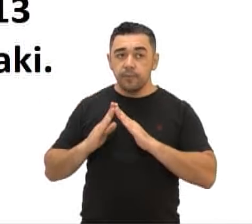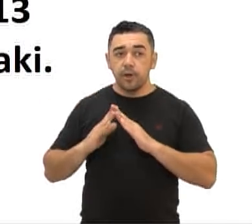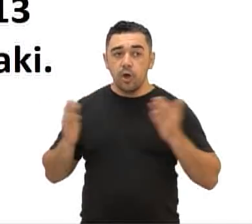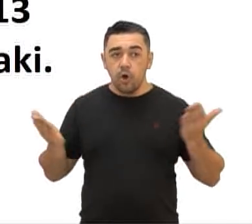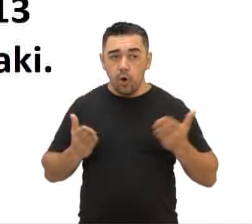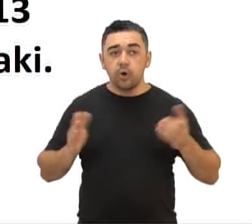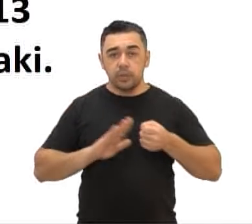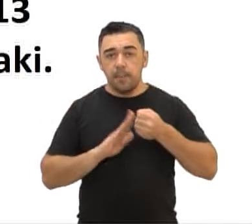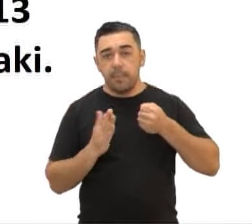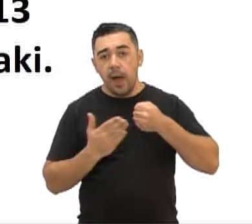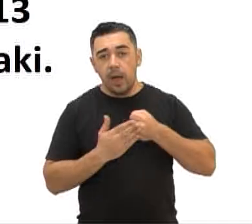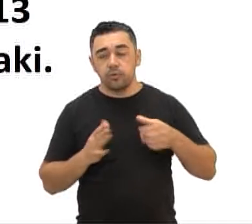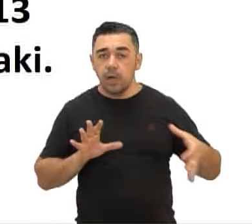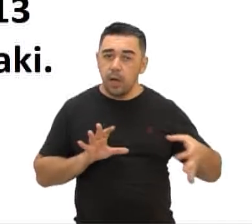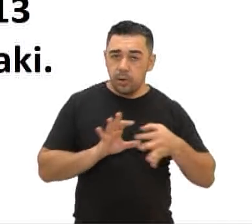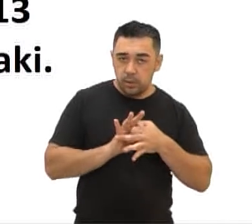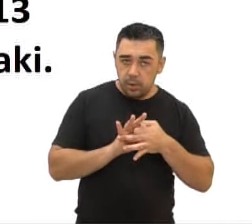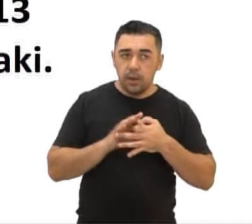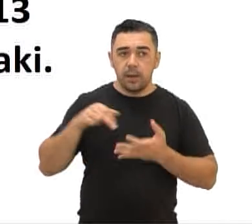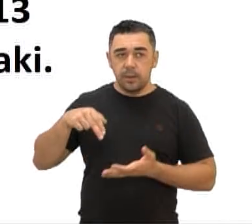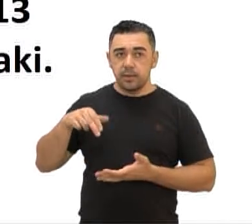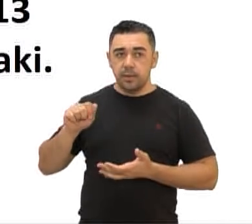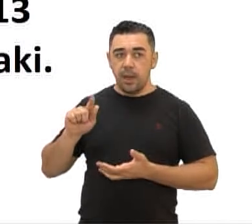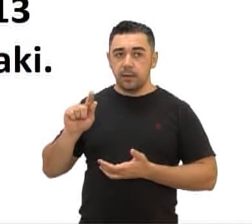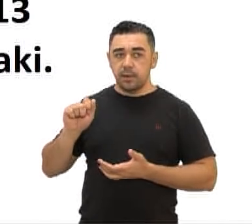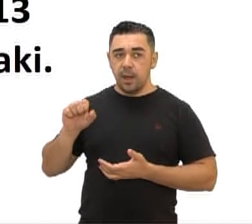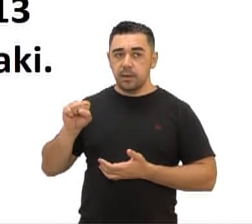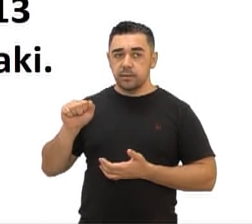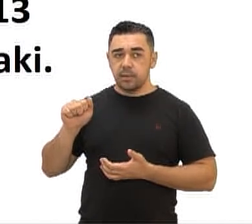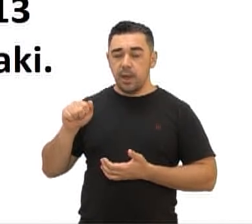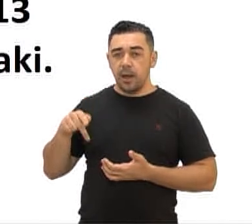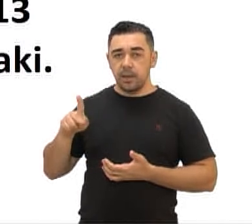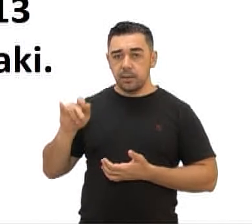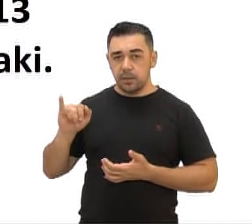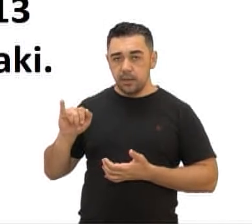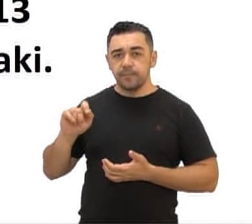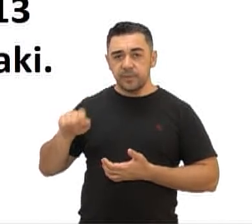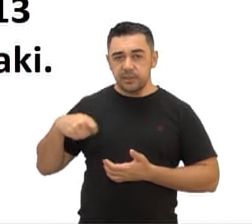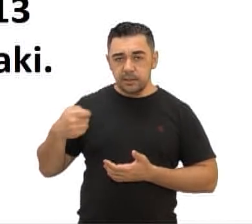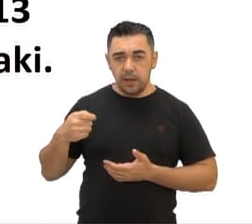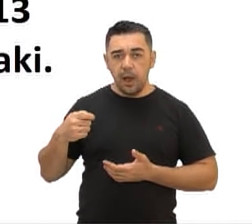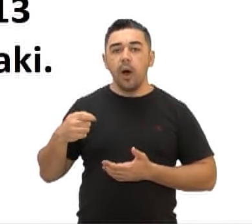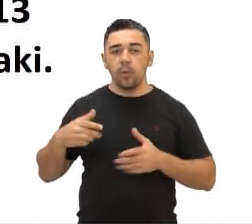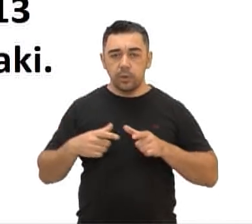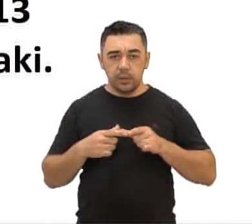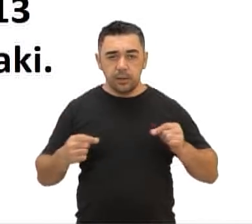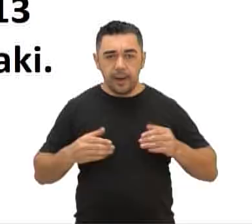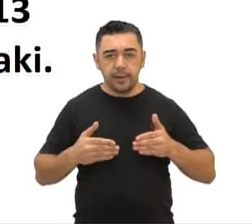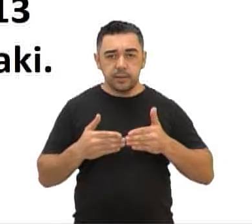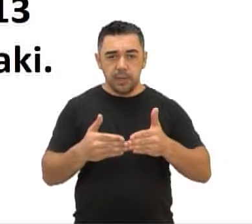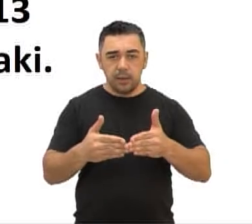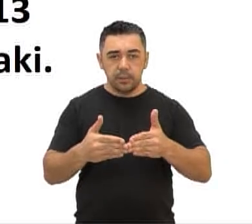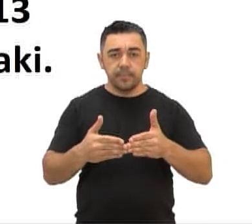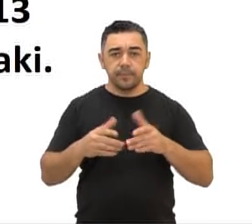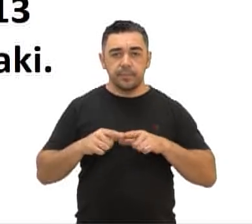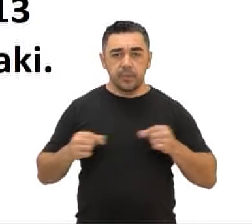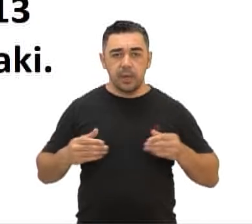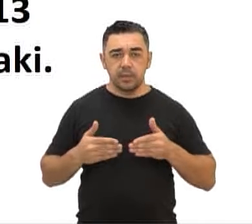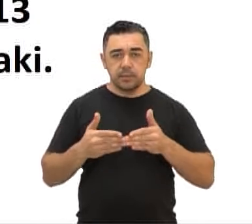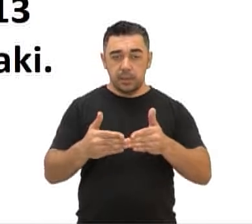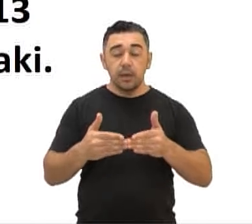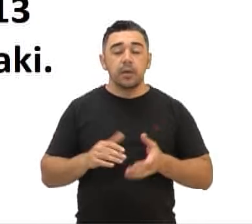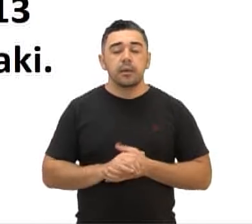está incorporada na Grande Nagasaki, na cidade de Nagasaki mesmo. À época ficava a 13 quilômetros do centro de